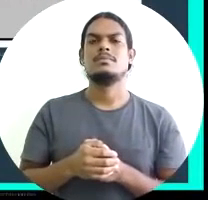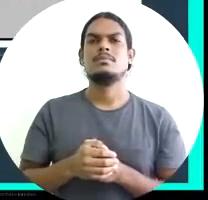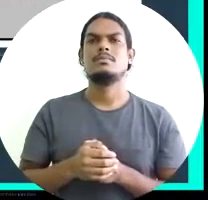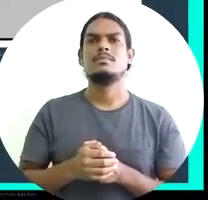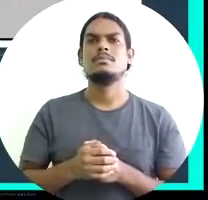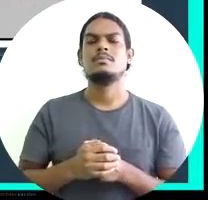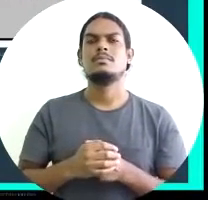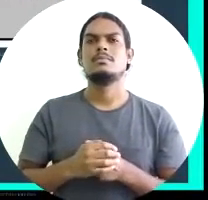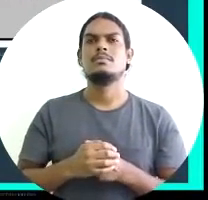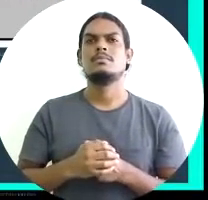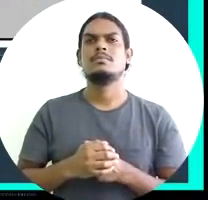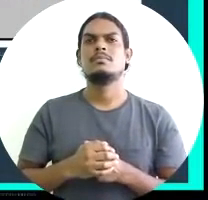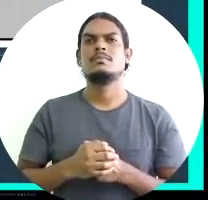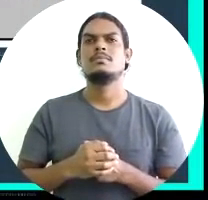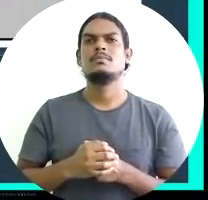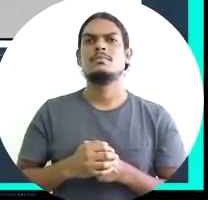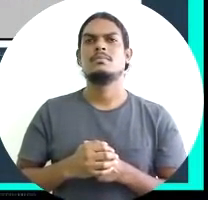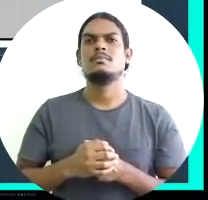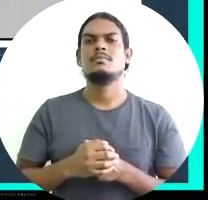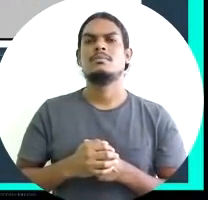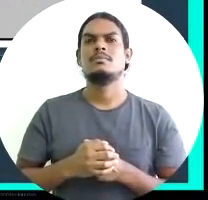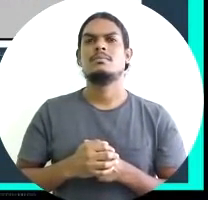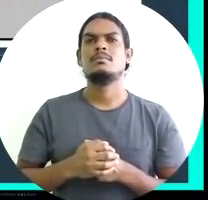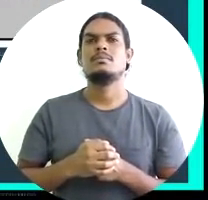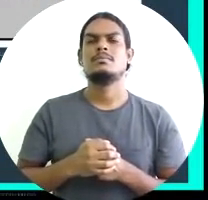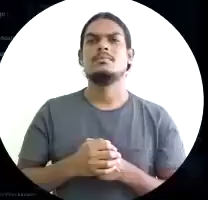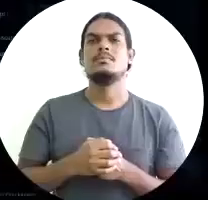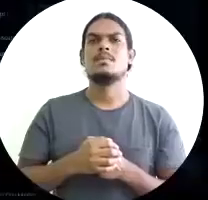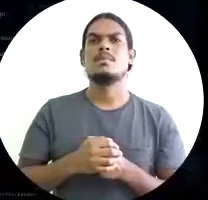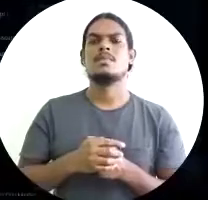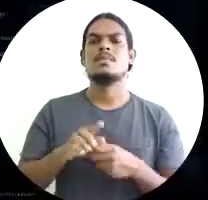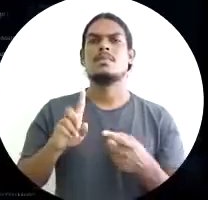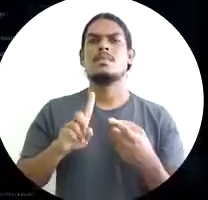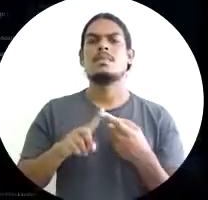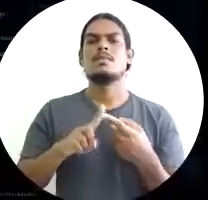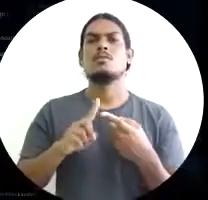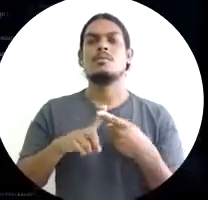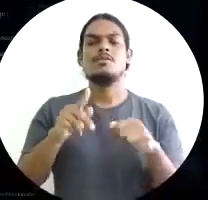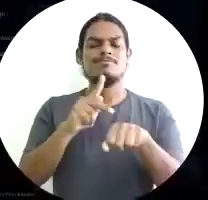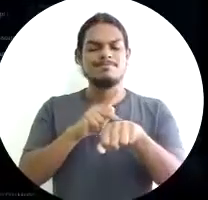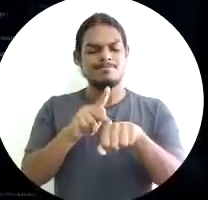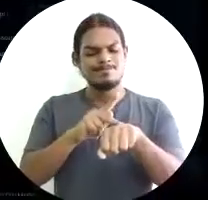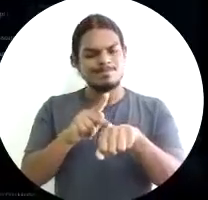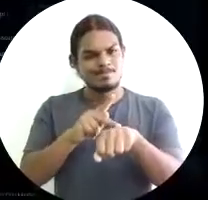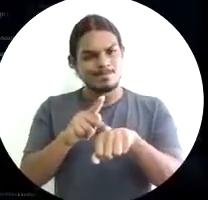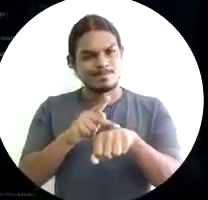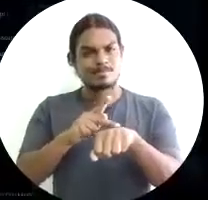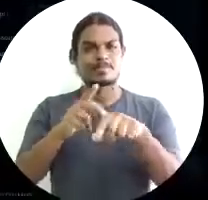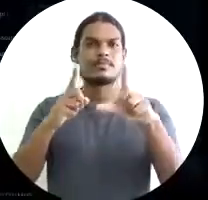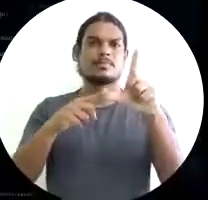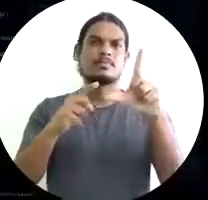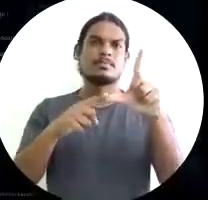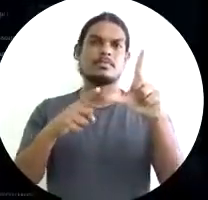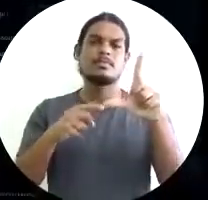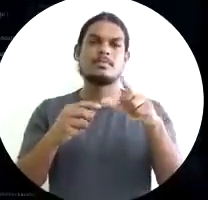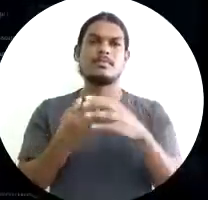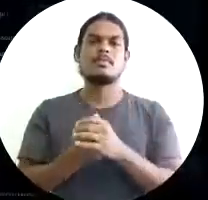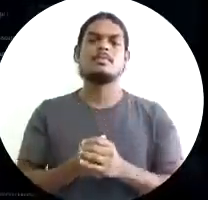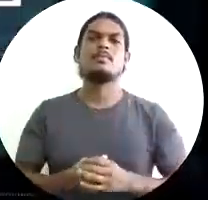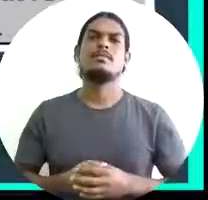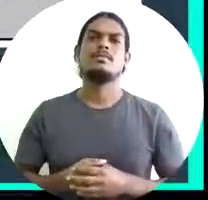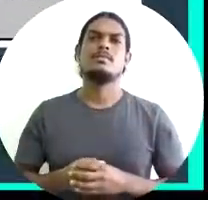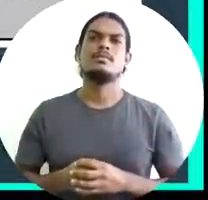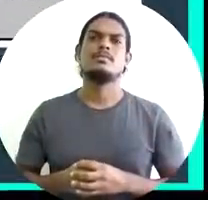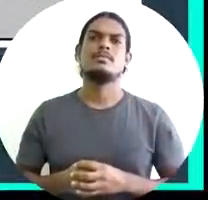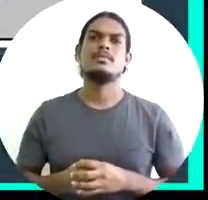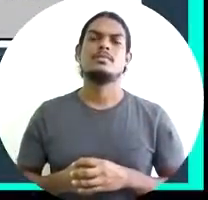vai ser a grossura da fonte, que vai ser o negrito da fonte, o quanto ela pode ser, que ela pode ser mais ou pode ser